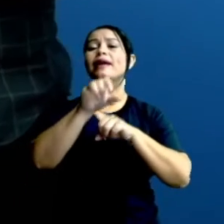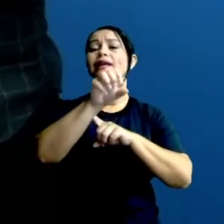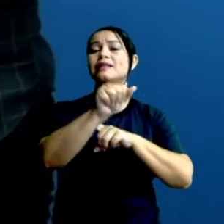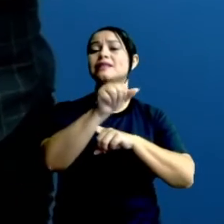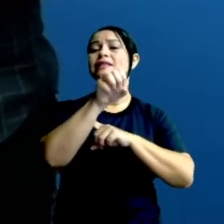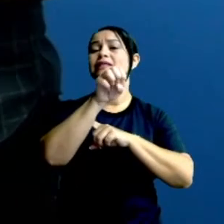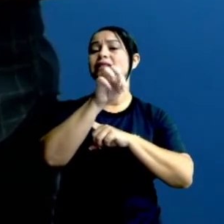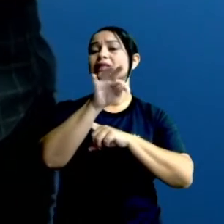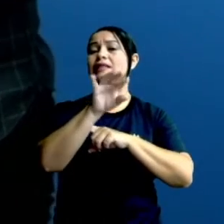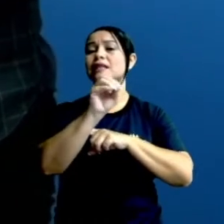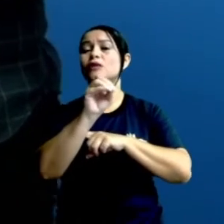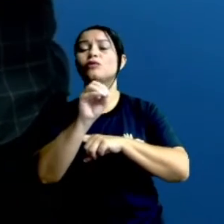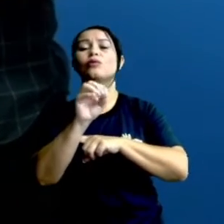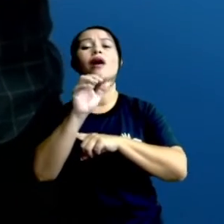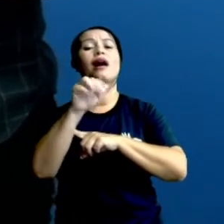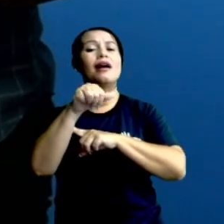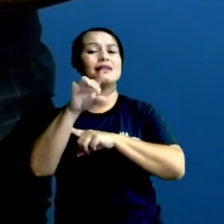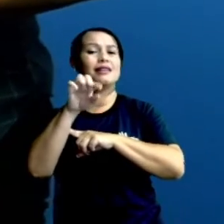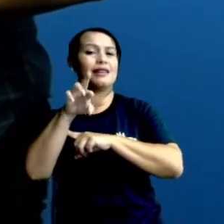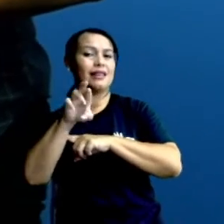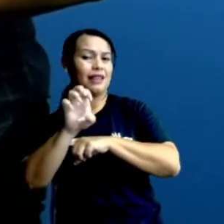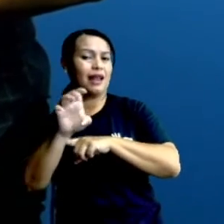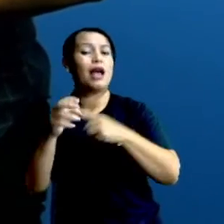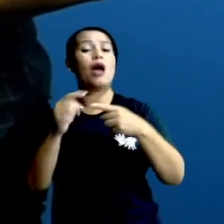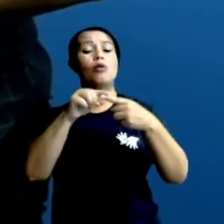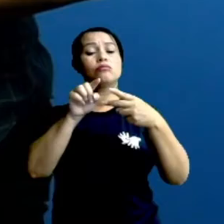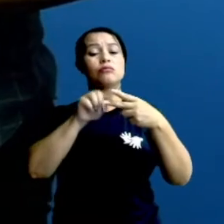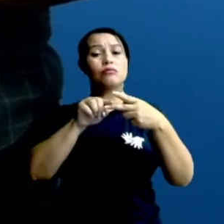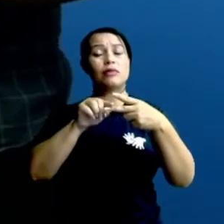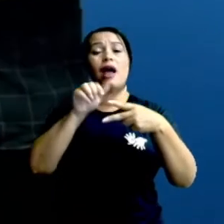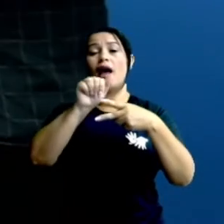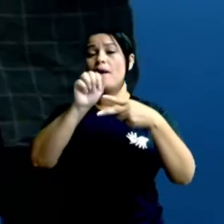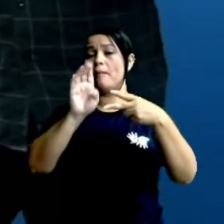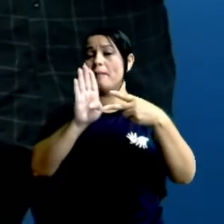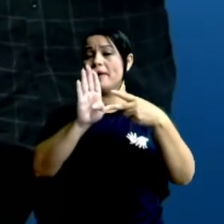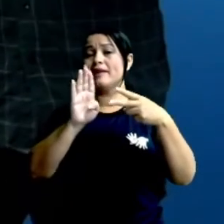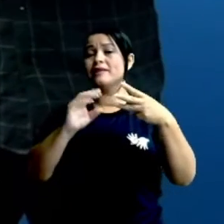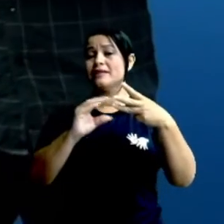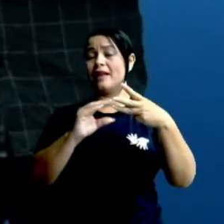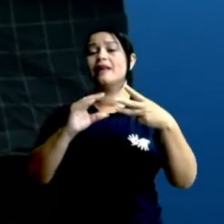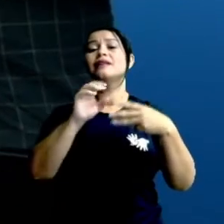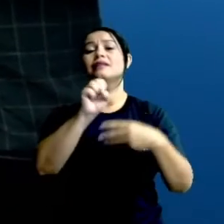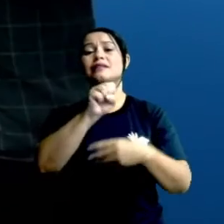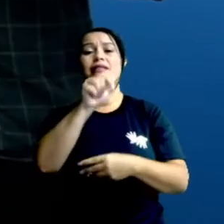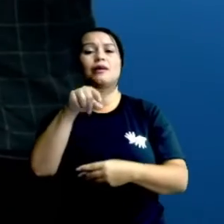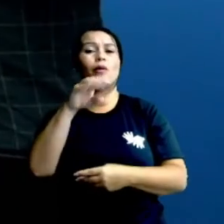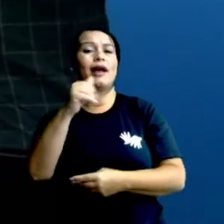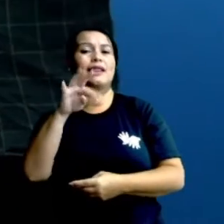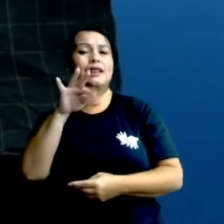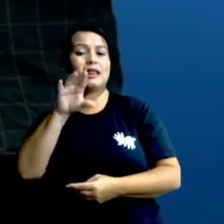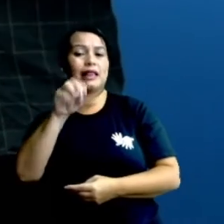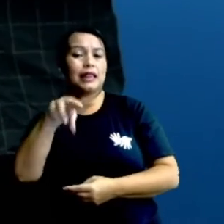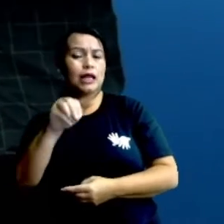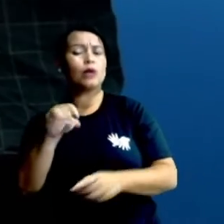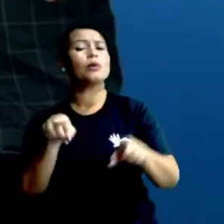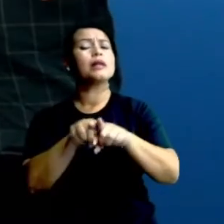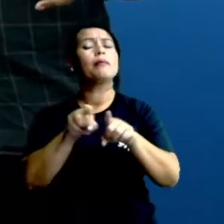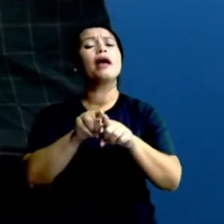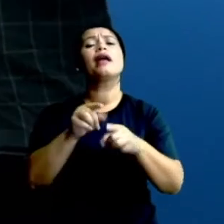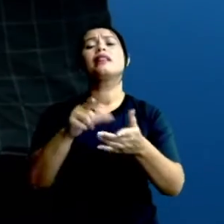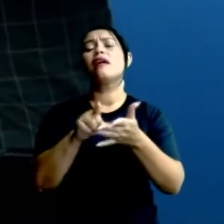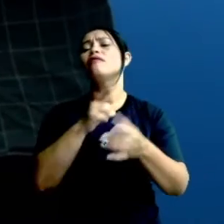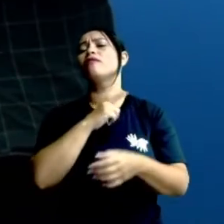na verdade, Santo André, São Bernardo e São Caetano, por isso o nome ABC. Outras cidades também se destacaram posteriormente,